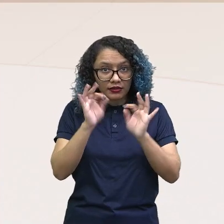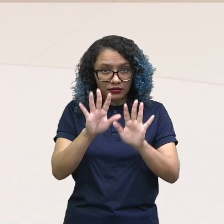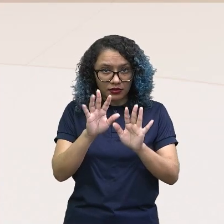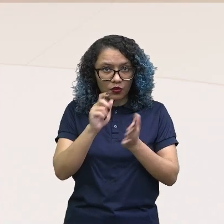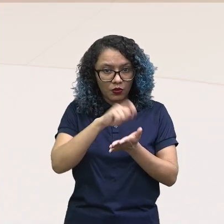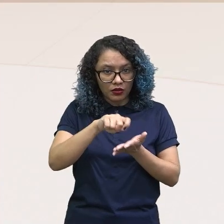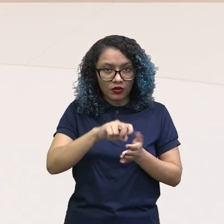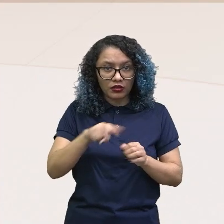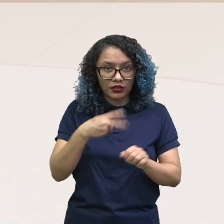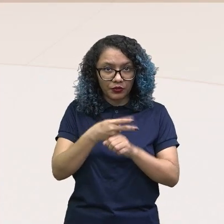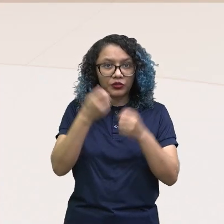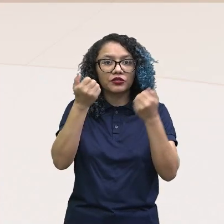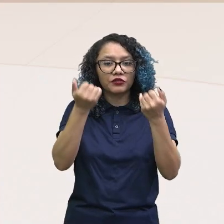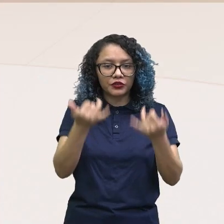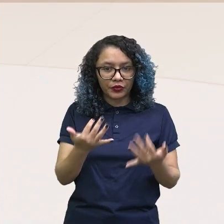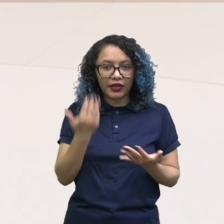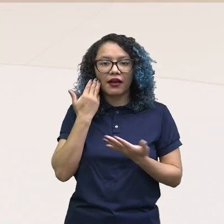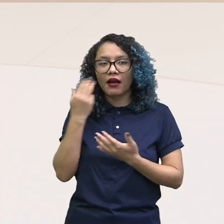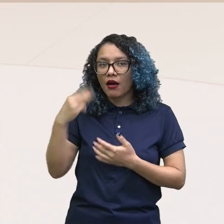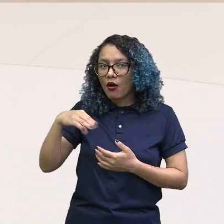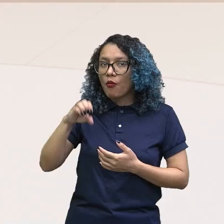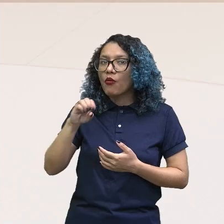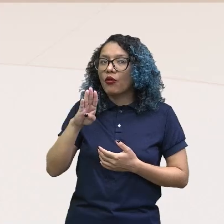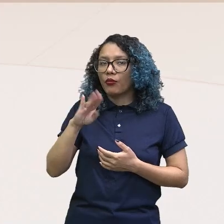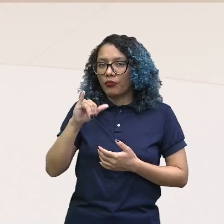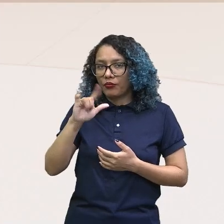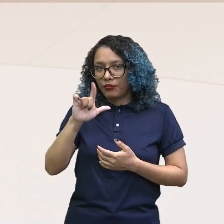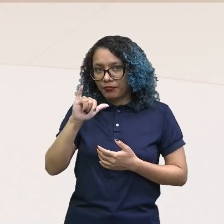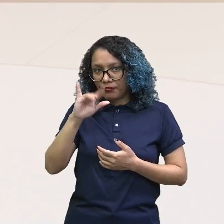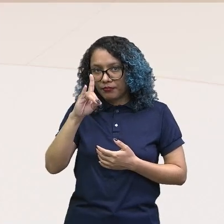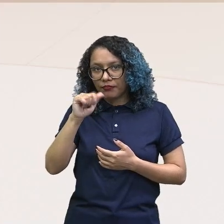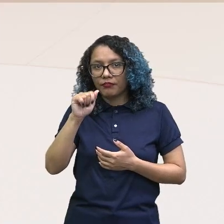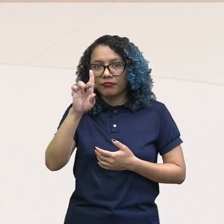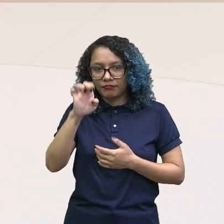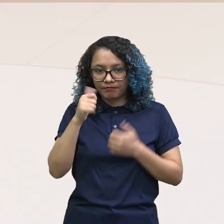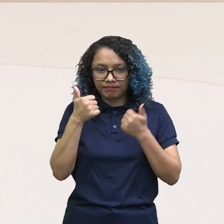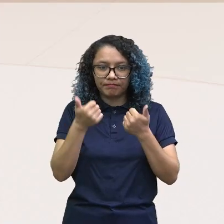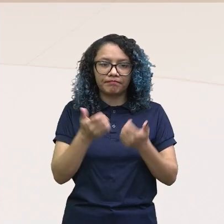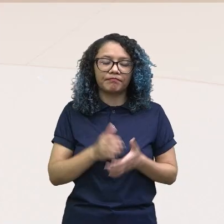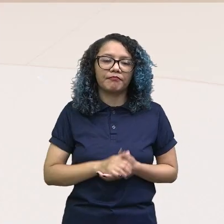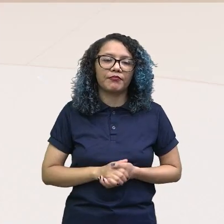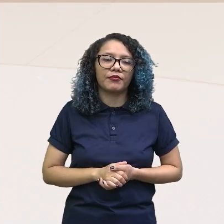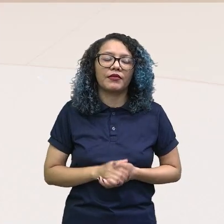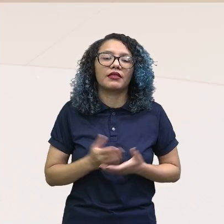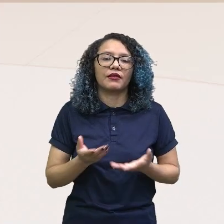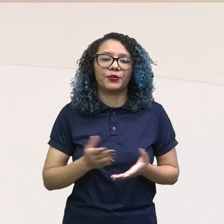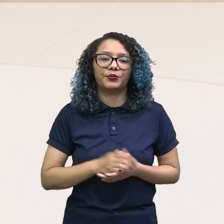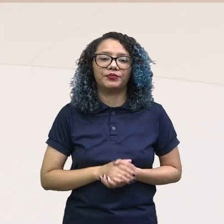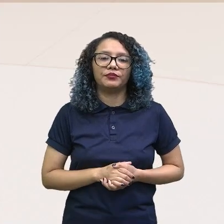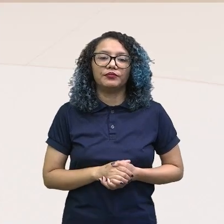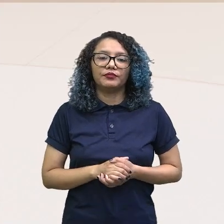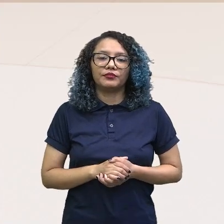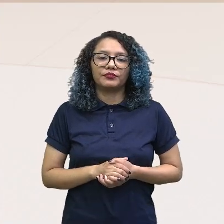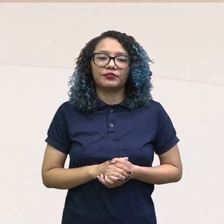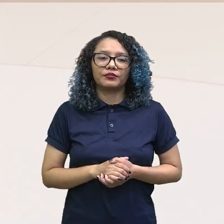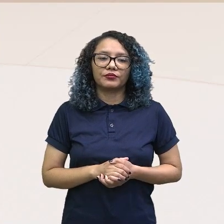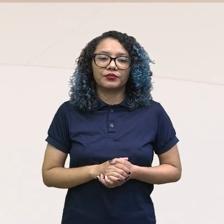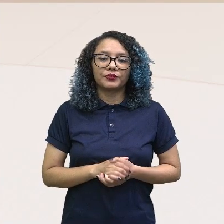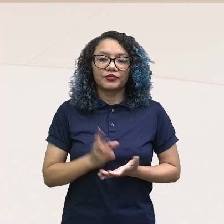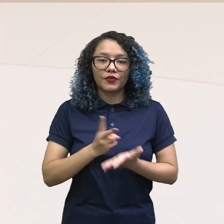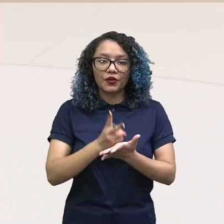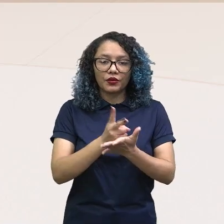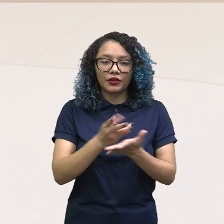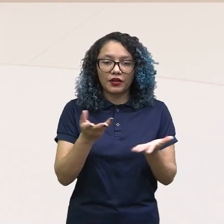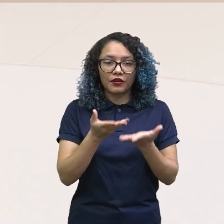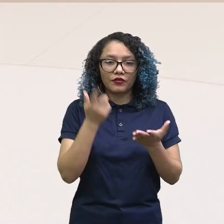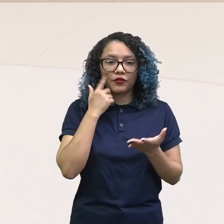pouco a gente vai explicar o que é mobilidade social. Segure aí que a gente vai daqui a pouco mostrar, certo? Muito bem, vamos então passar agora para